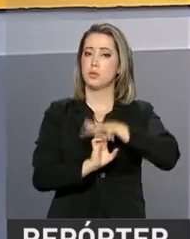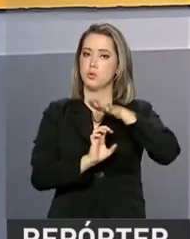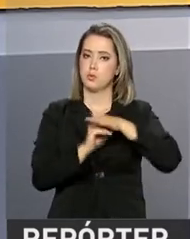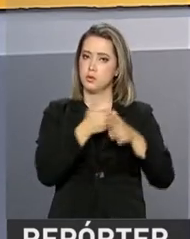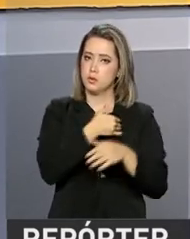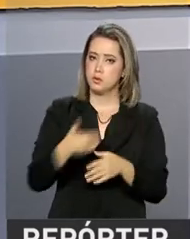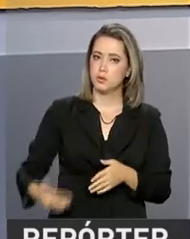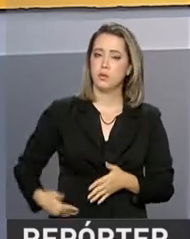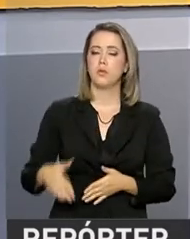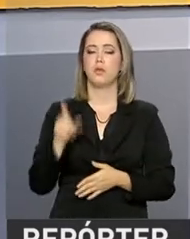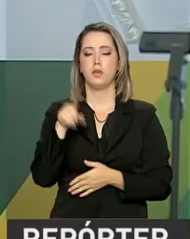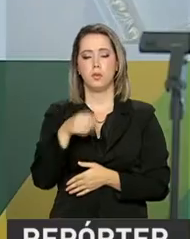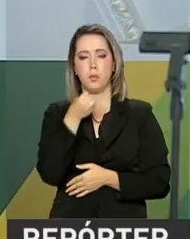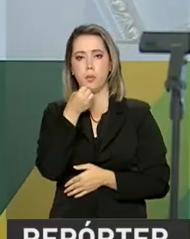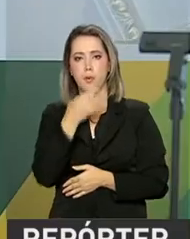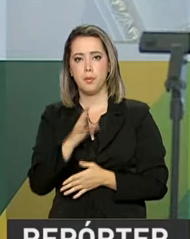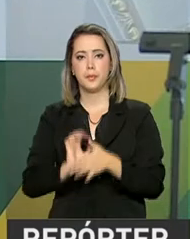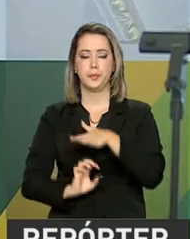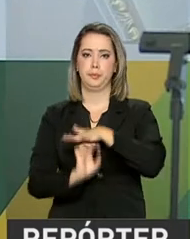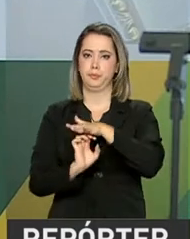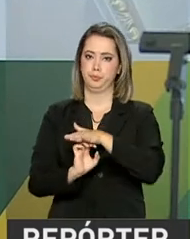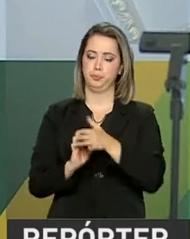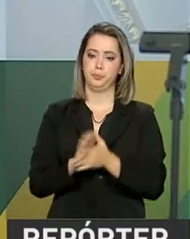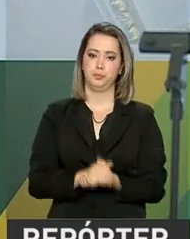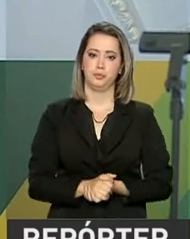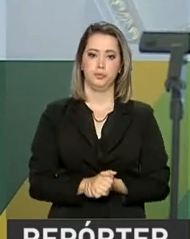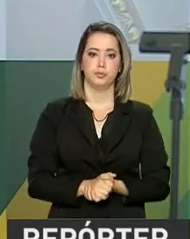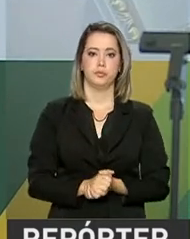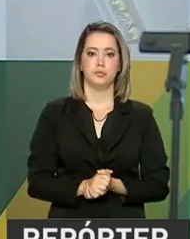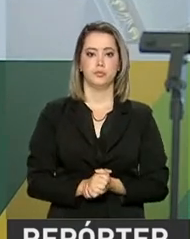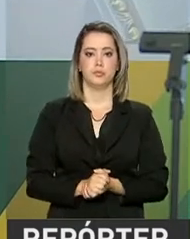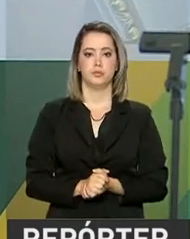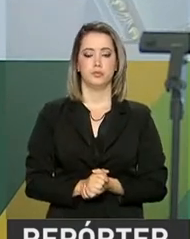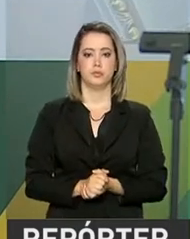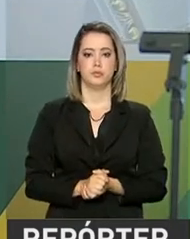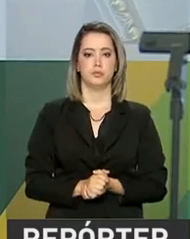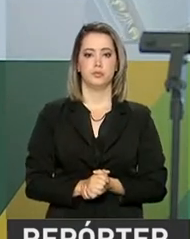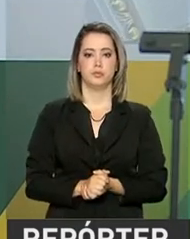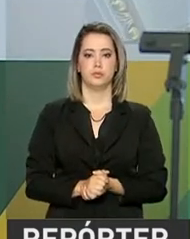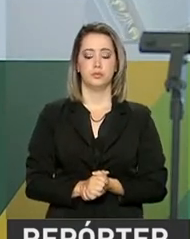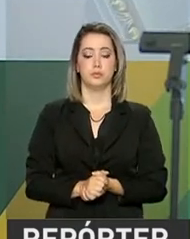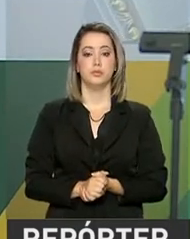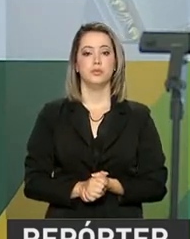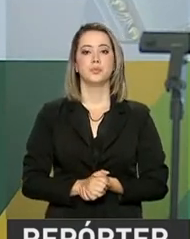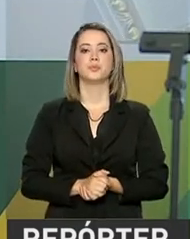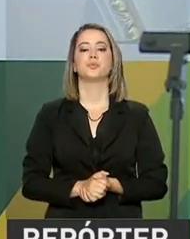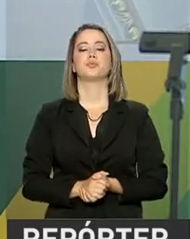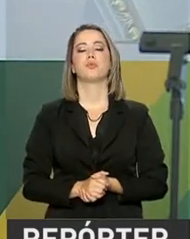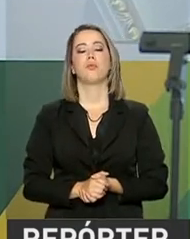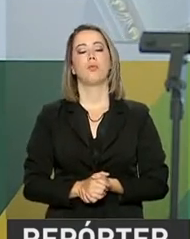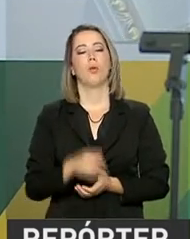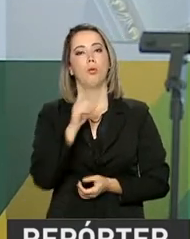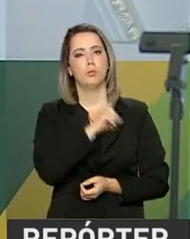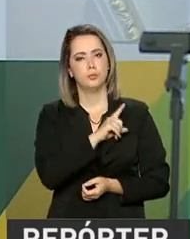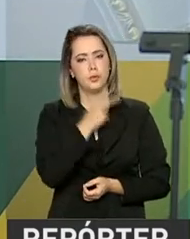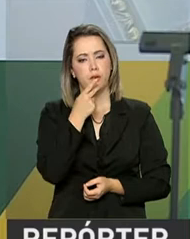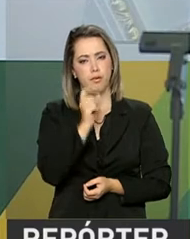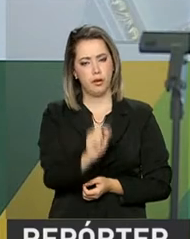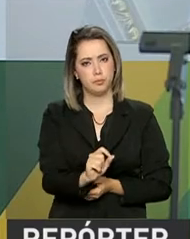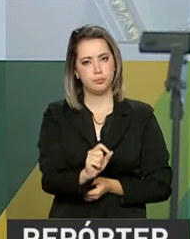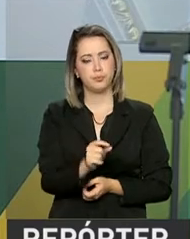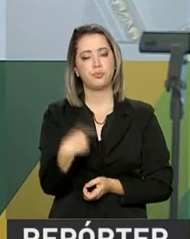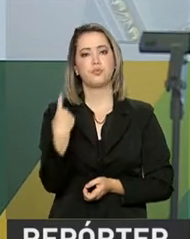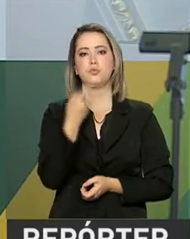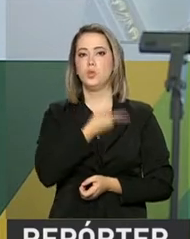empresários russos nós já verificamos logo nos primeiros leilões estamos fazendo